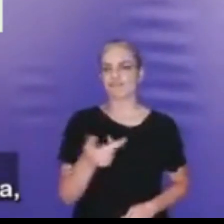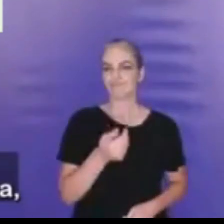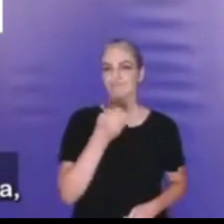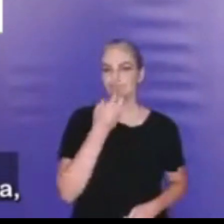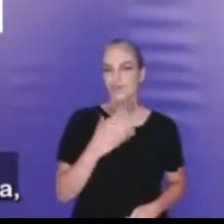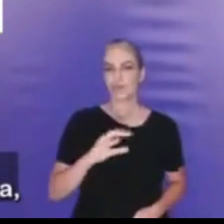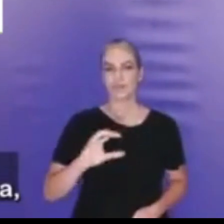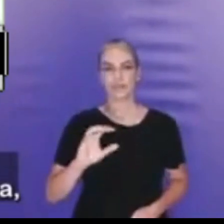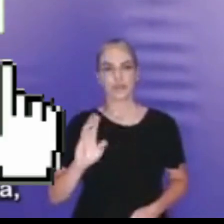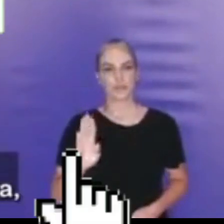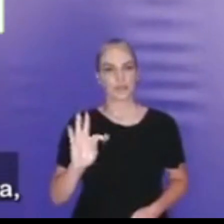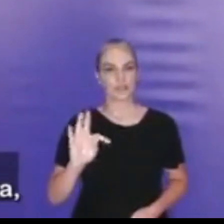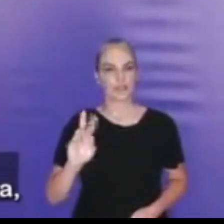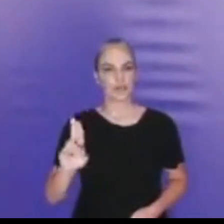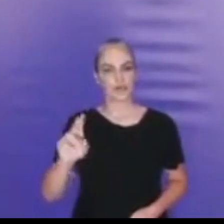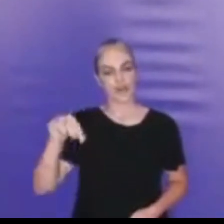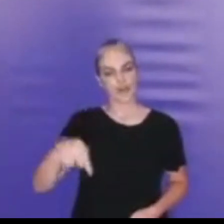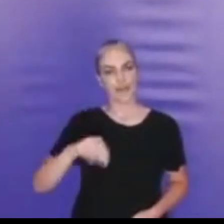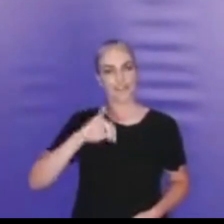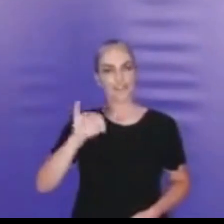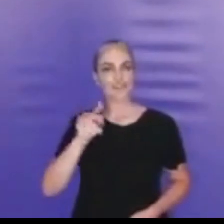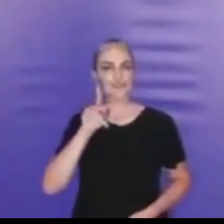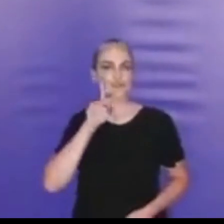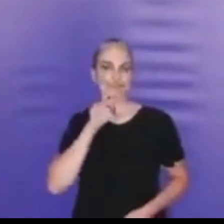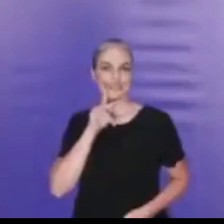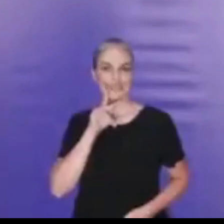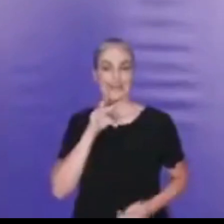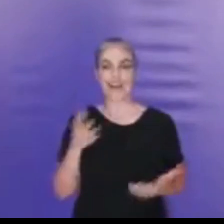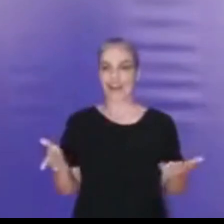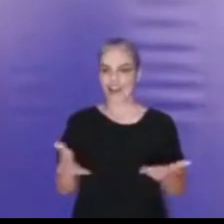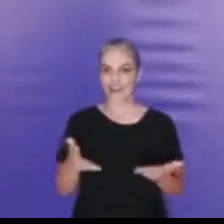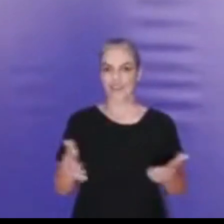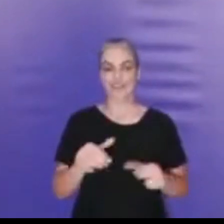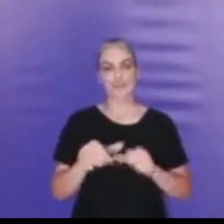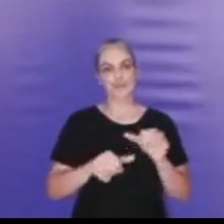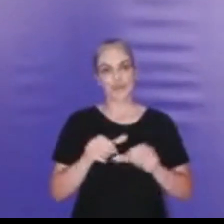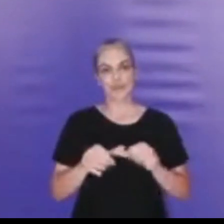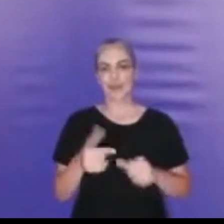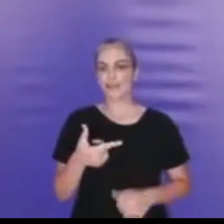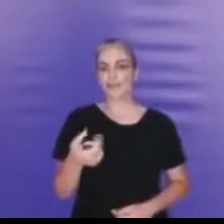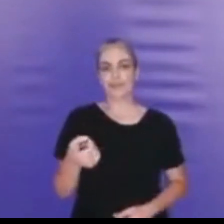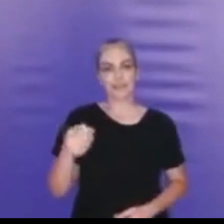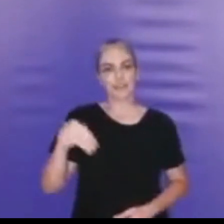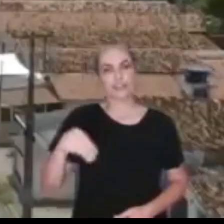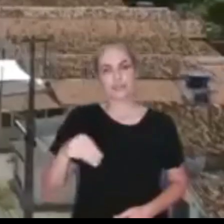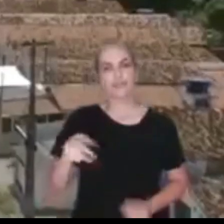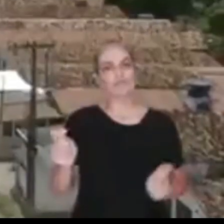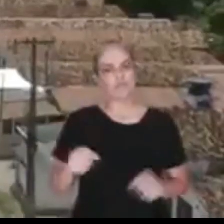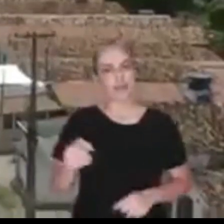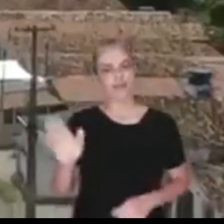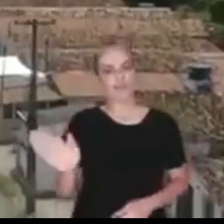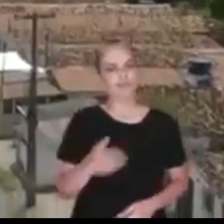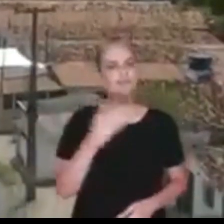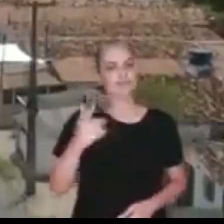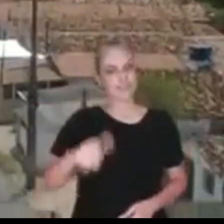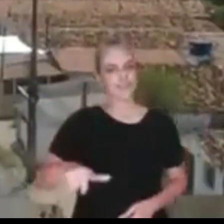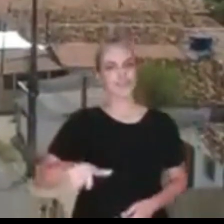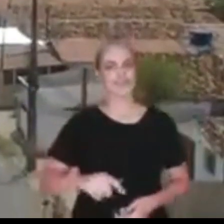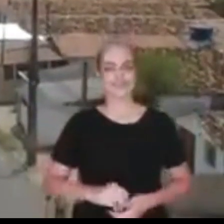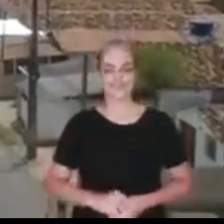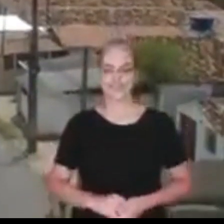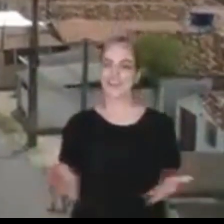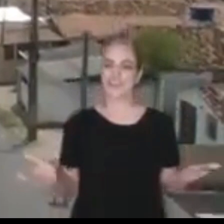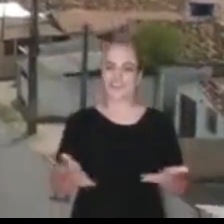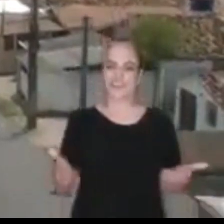da CBTU aqui de João Pessoa, a partir dessa intervenção física, há pouco mais de 20 minutos. Este governo